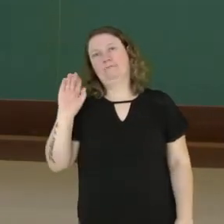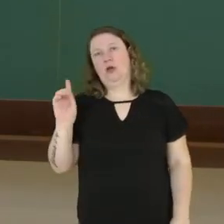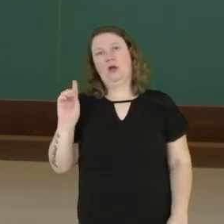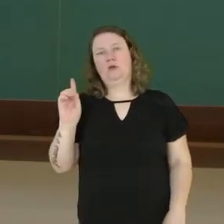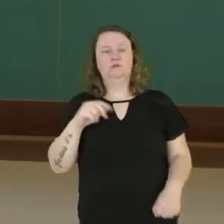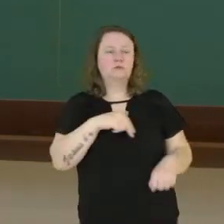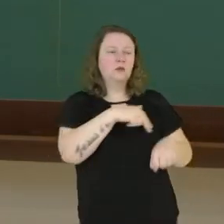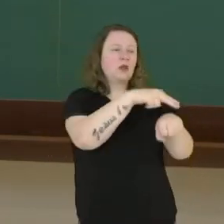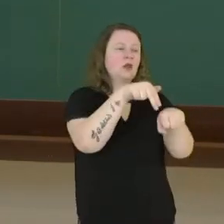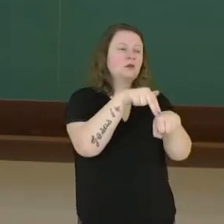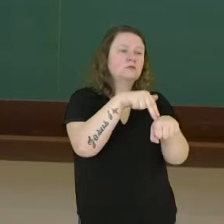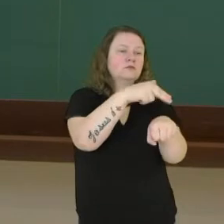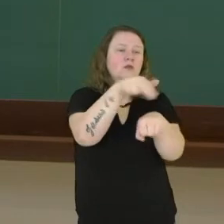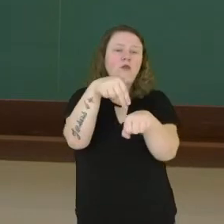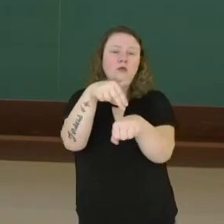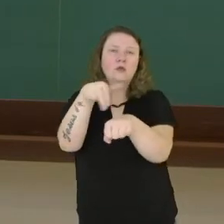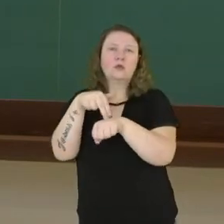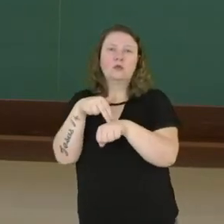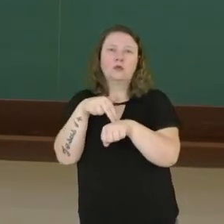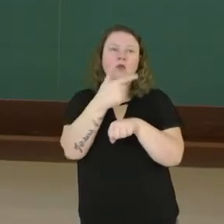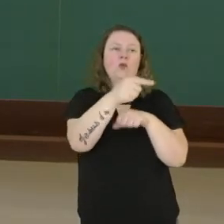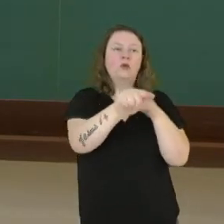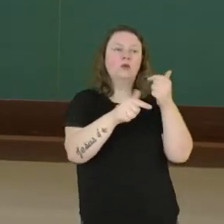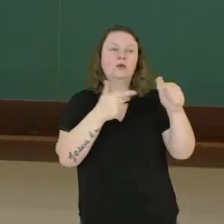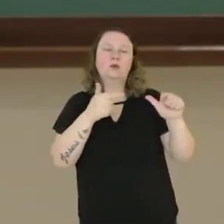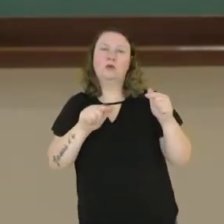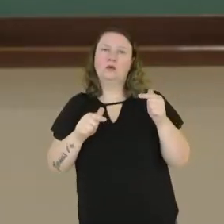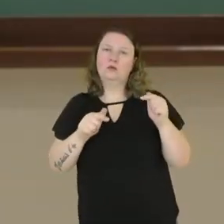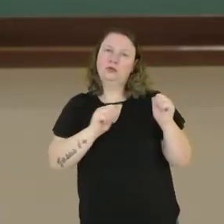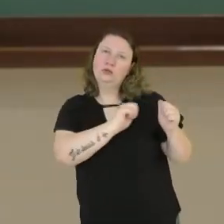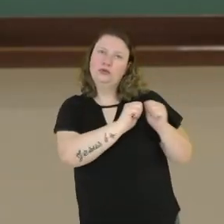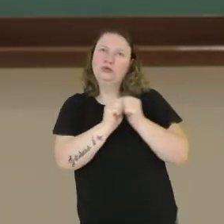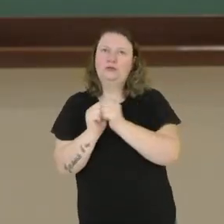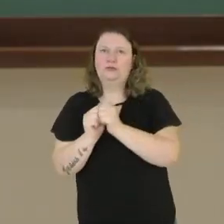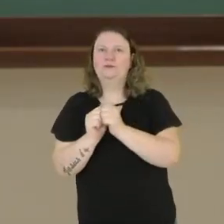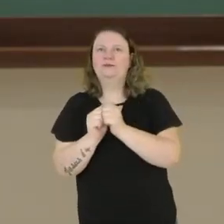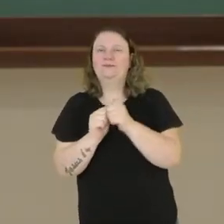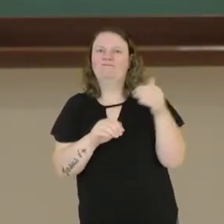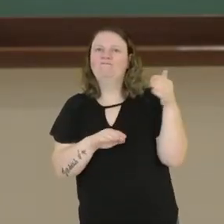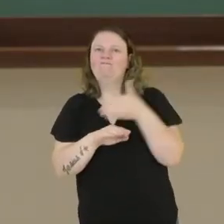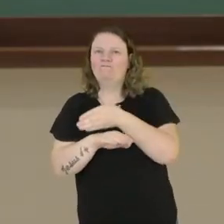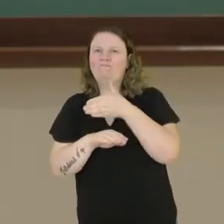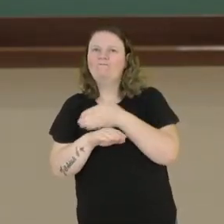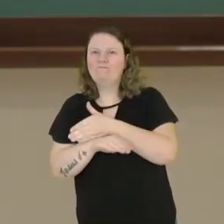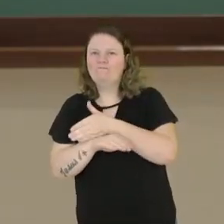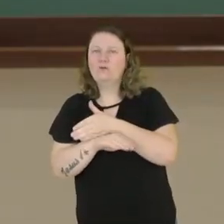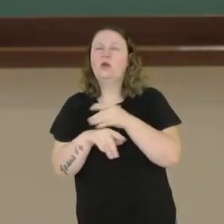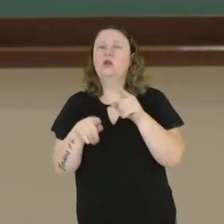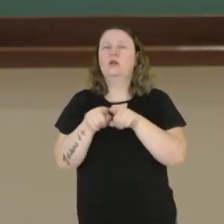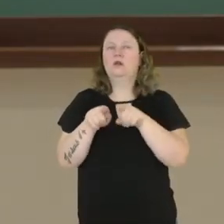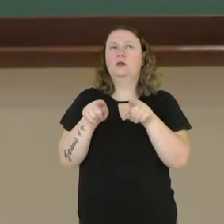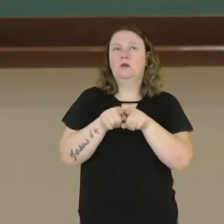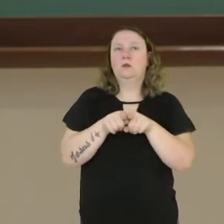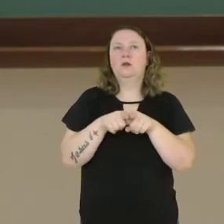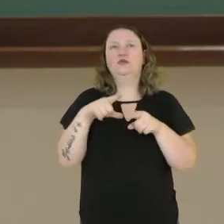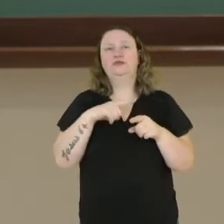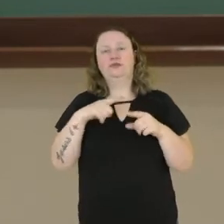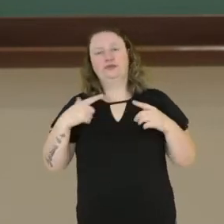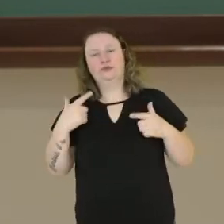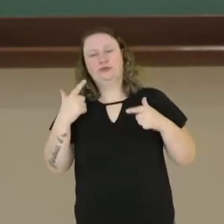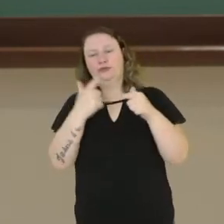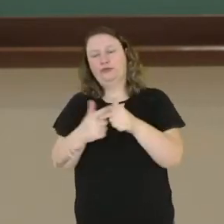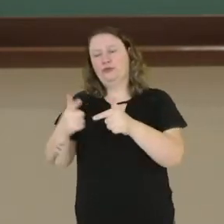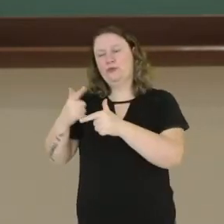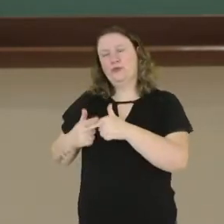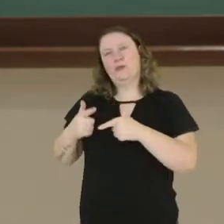nações que vão fazer parte desse conflito. E a gente vai ver que as divergências entre esses países de um mesmo